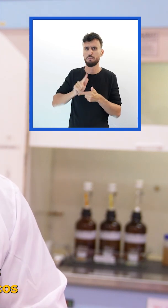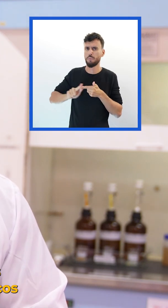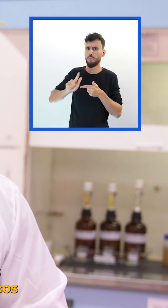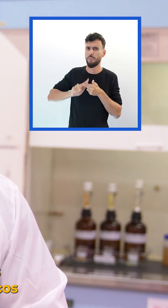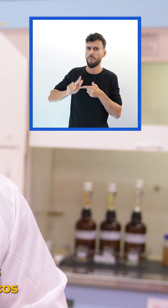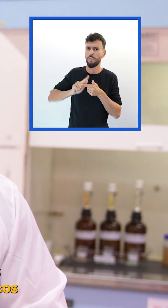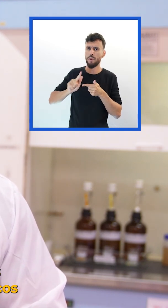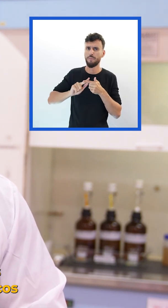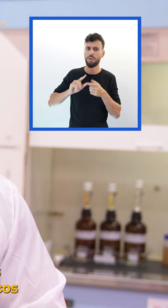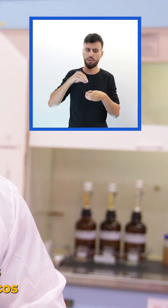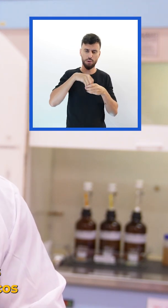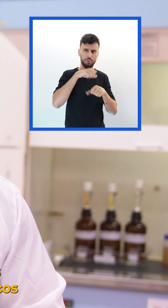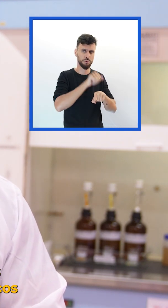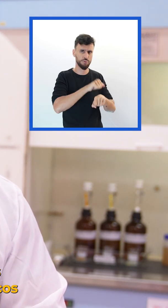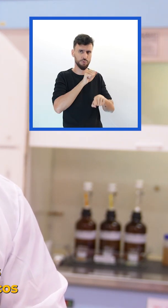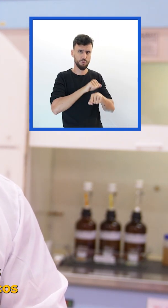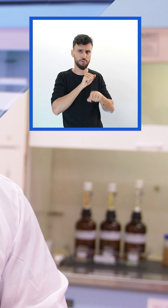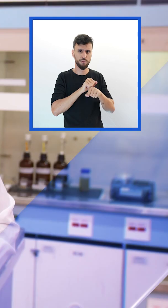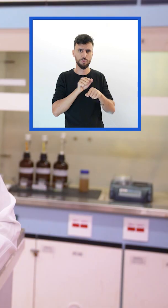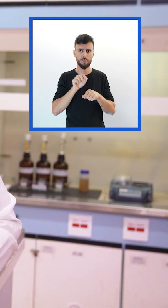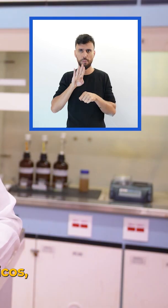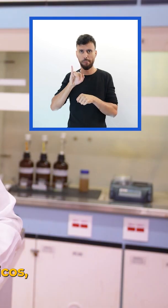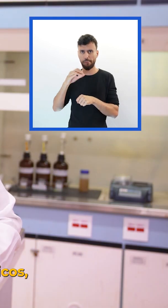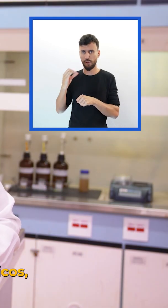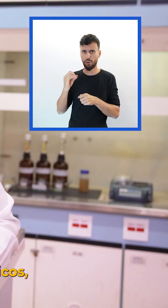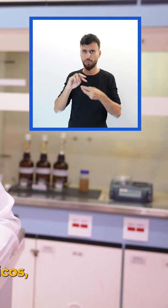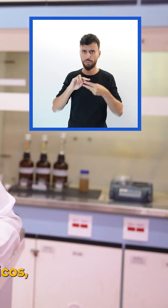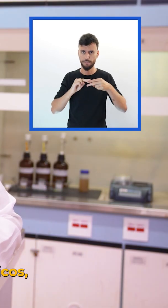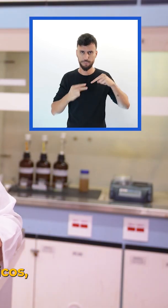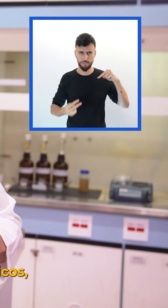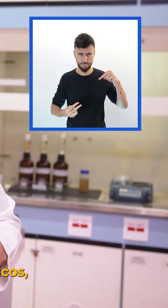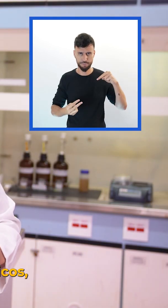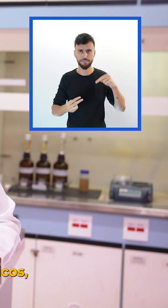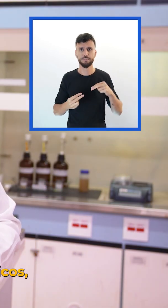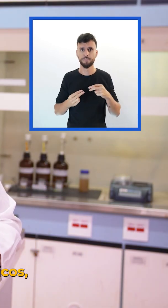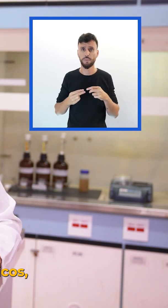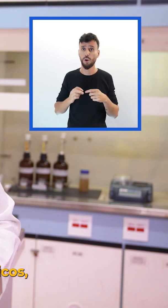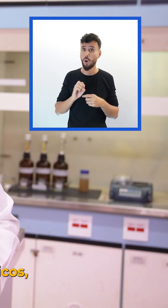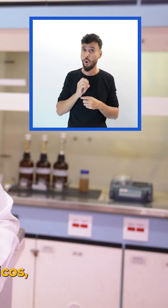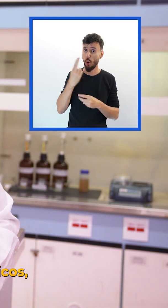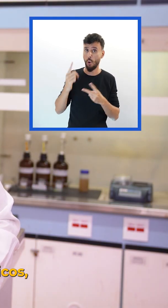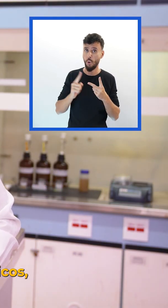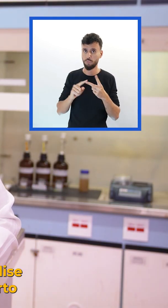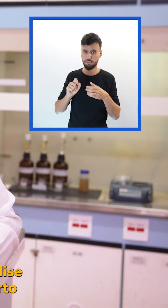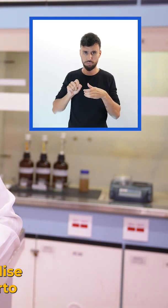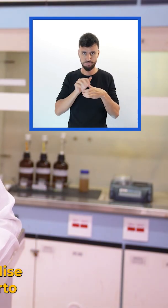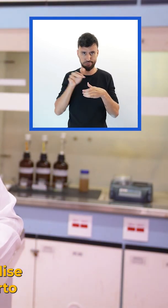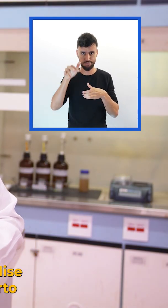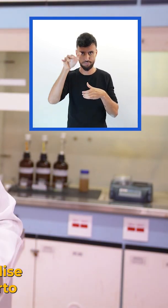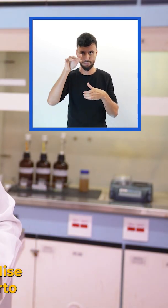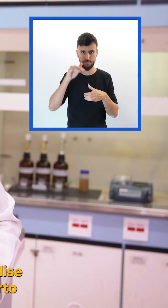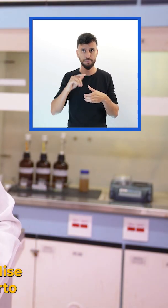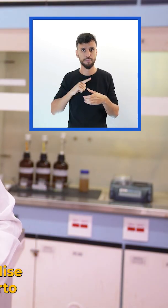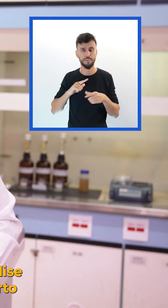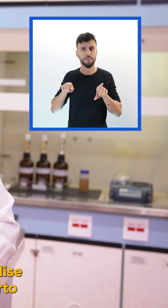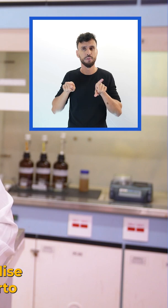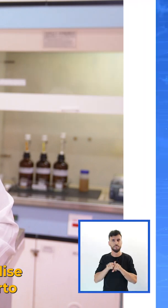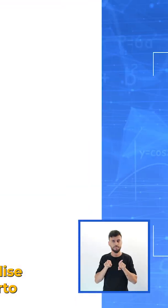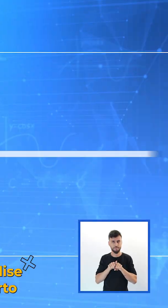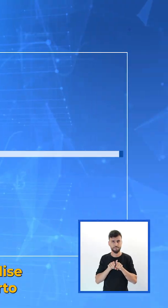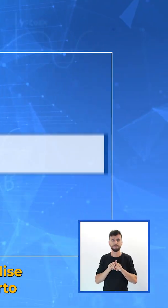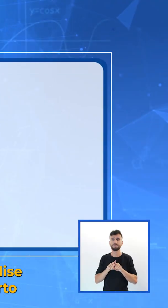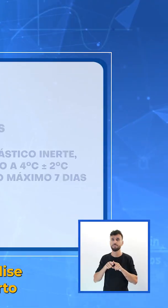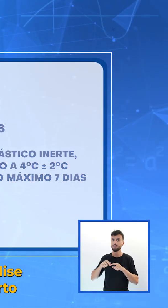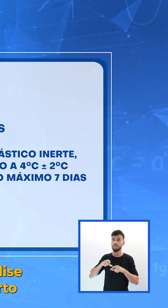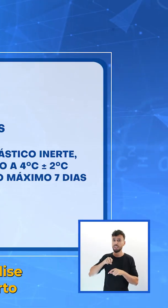concentração dos sólidos por meio de processos biológicos, ou até mesmo por processos físicos como evaporação. Mas caso não seja possível, a